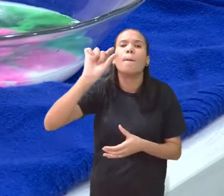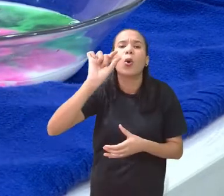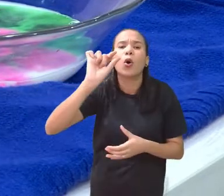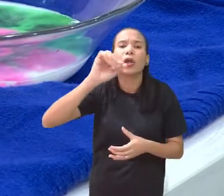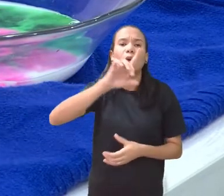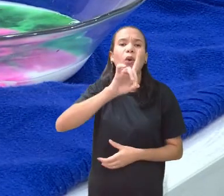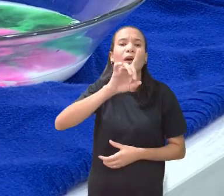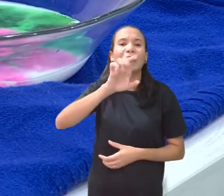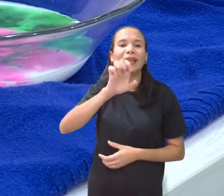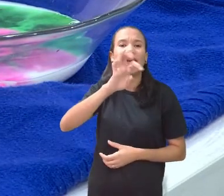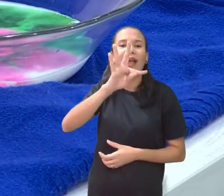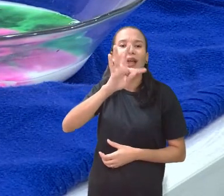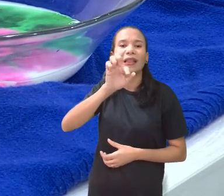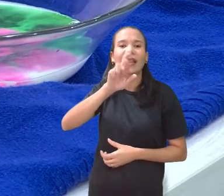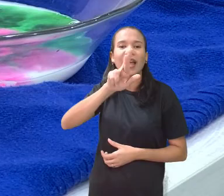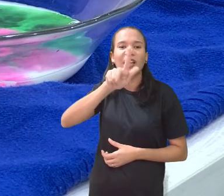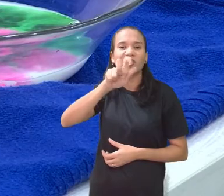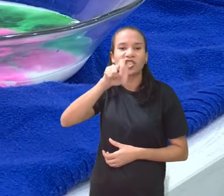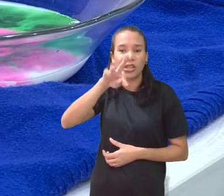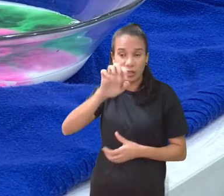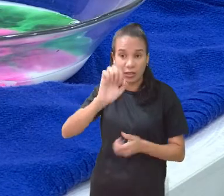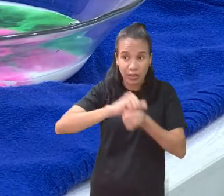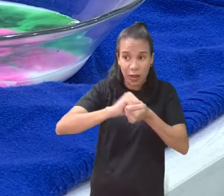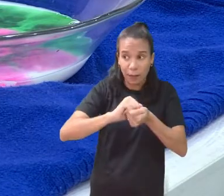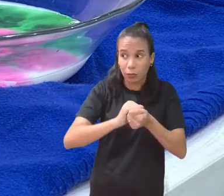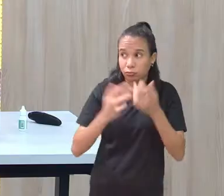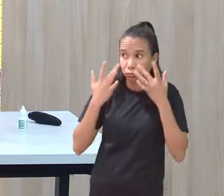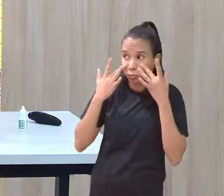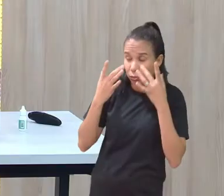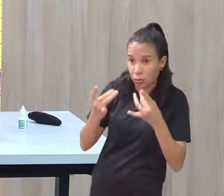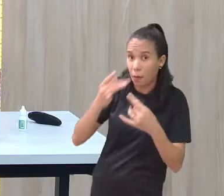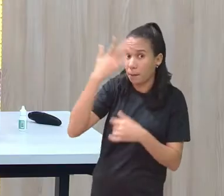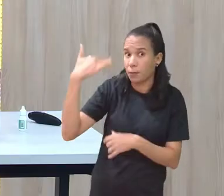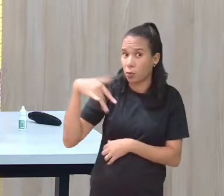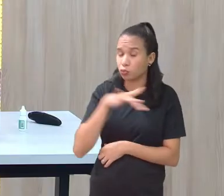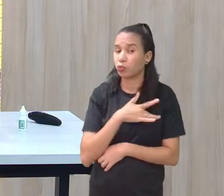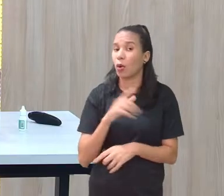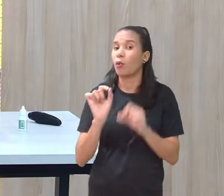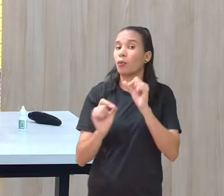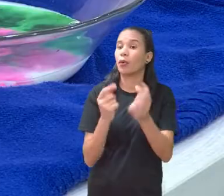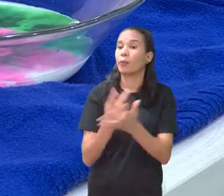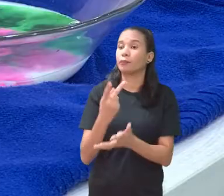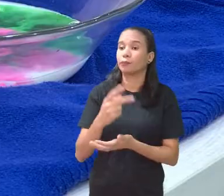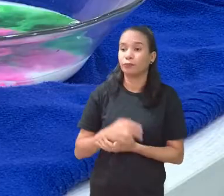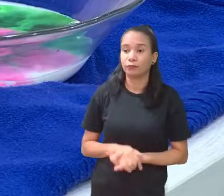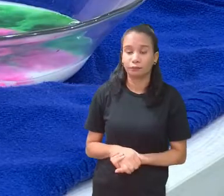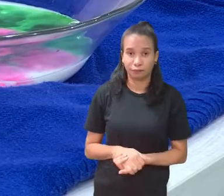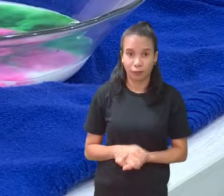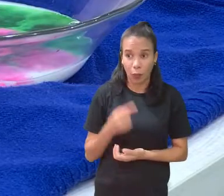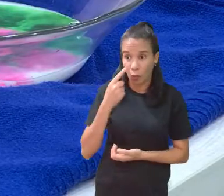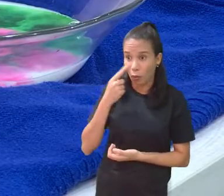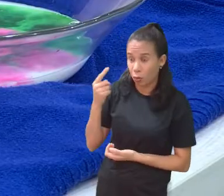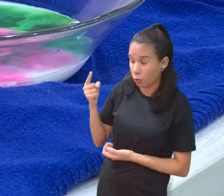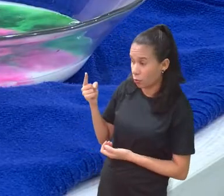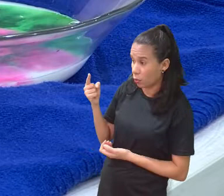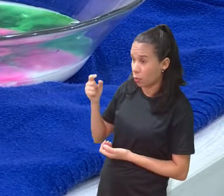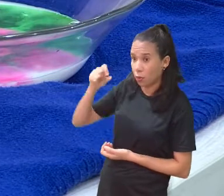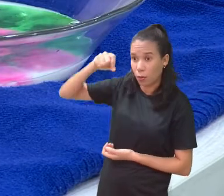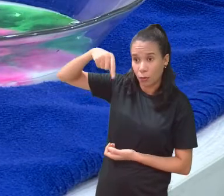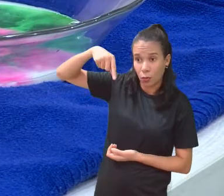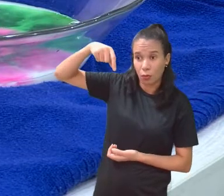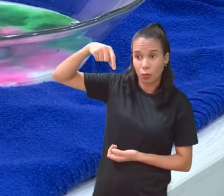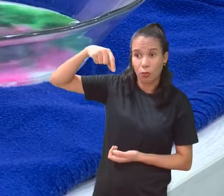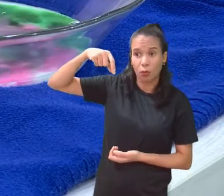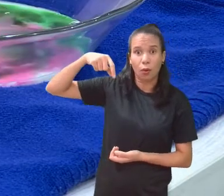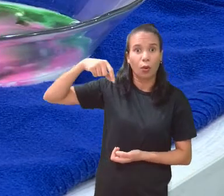gotinhas de detergente, tá certo? Então, presta bem atenção no que vai acontecer agora, ó. 1, 2, 3,